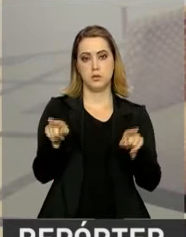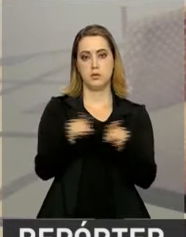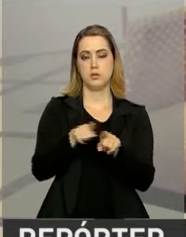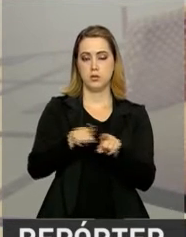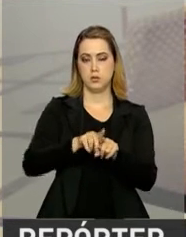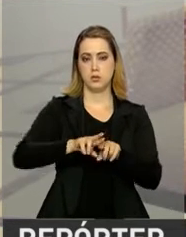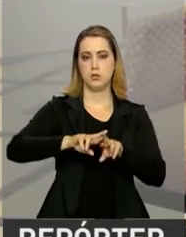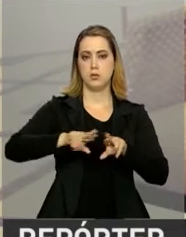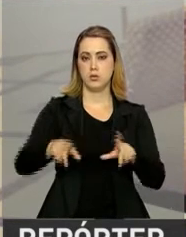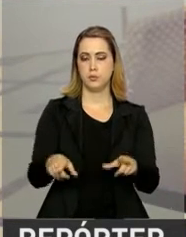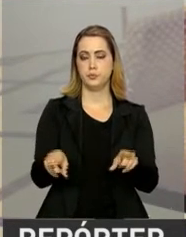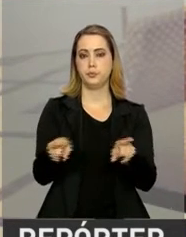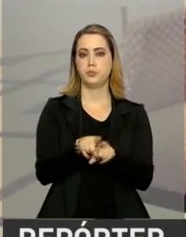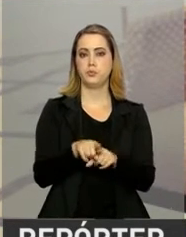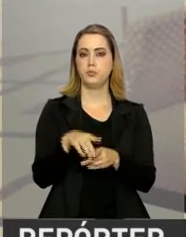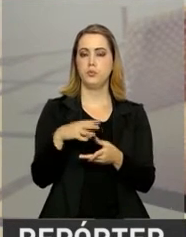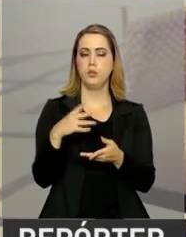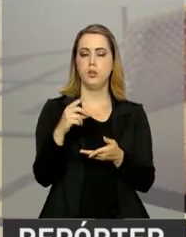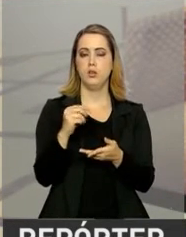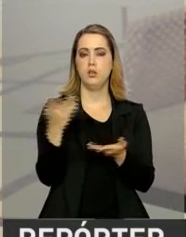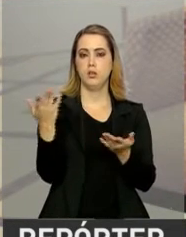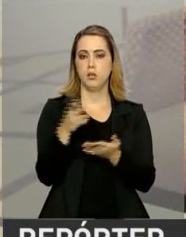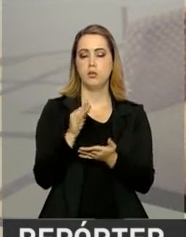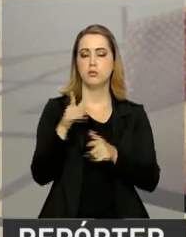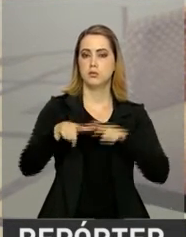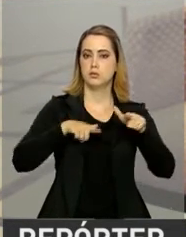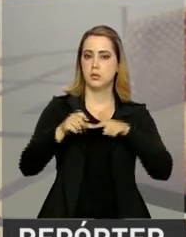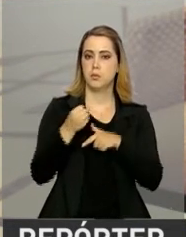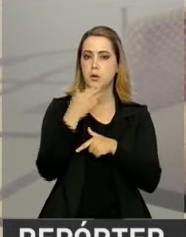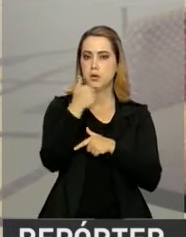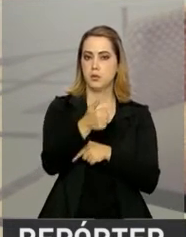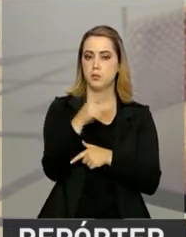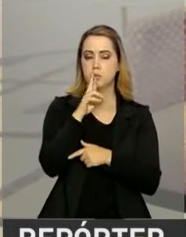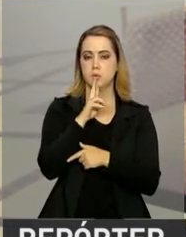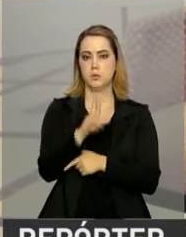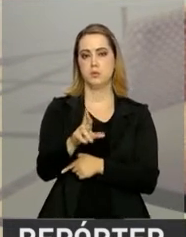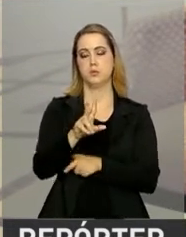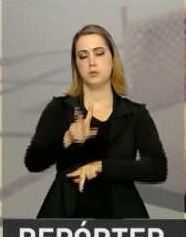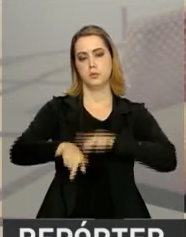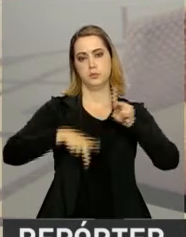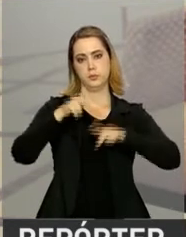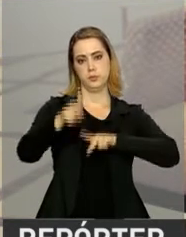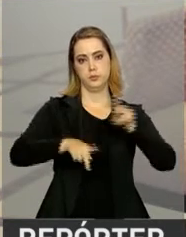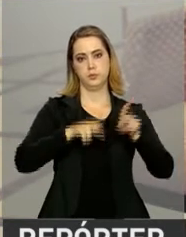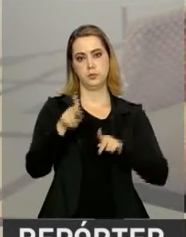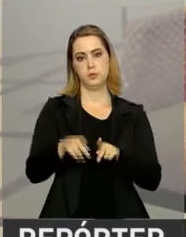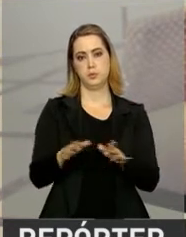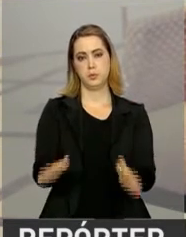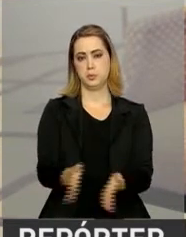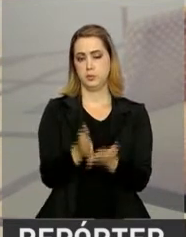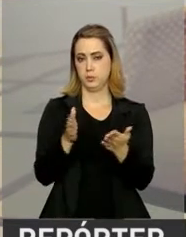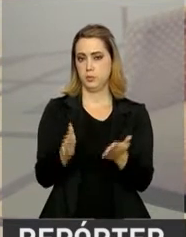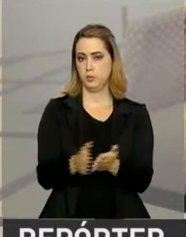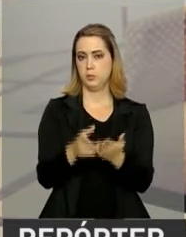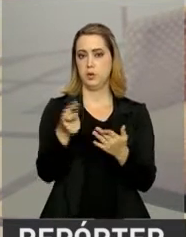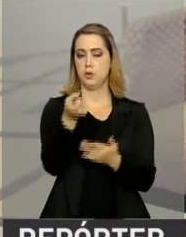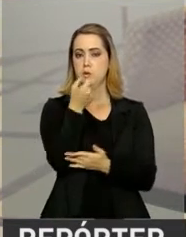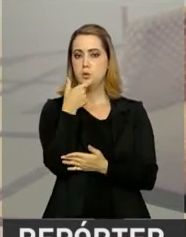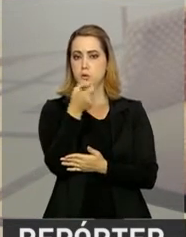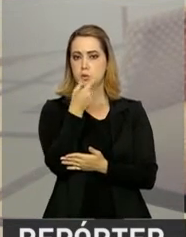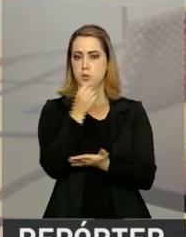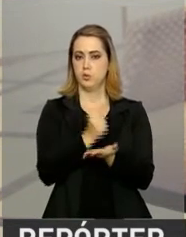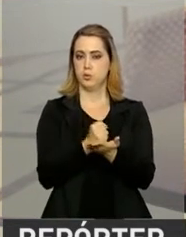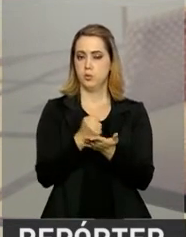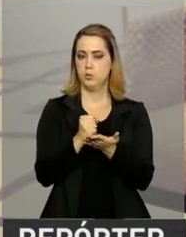é uma iniciativa muito válida, porque dará resultado para as populações mais vulneráveis, de medicamentos